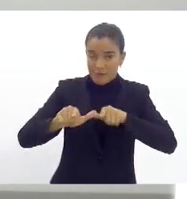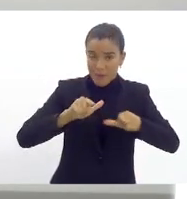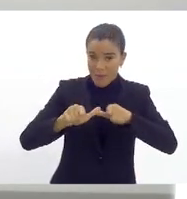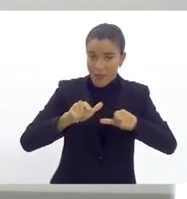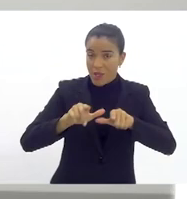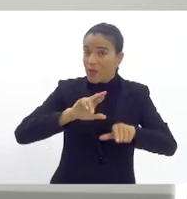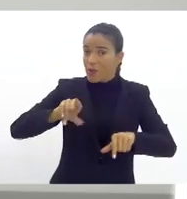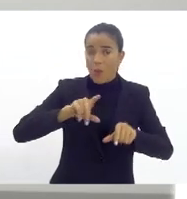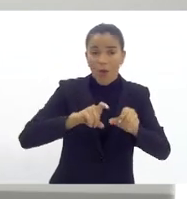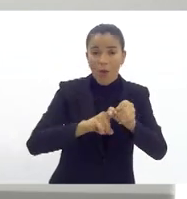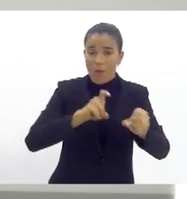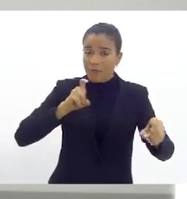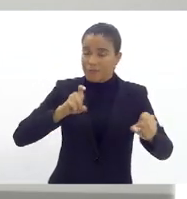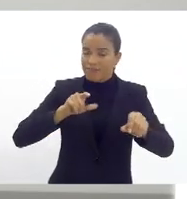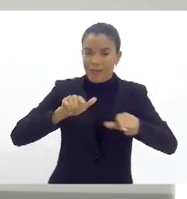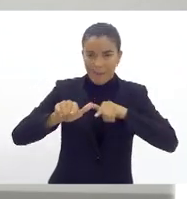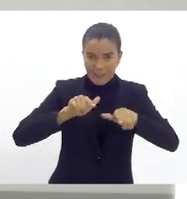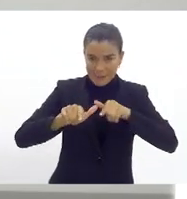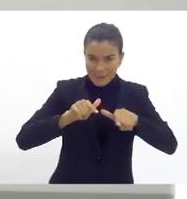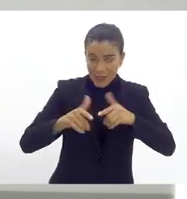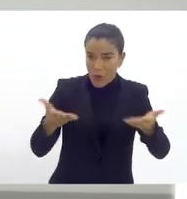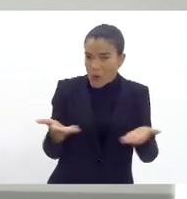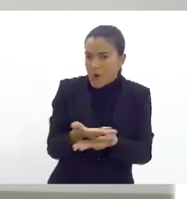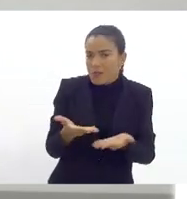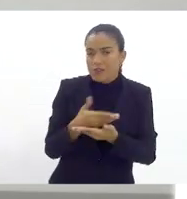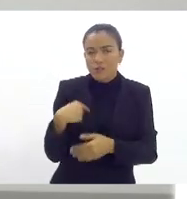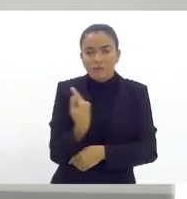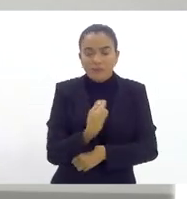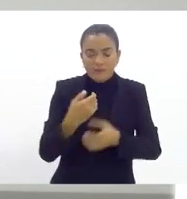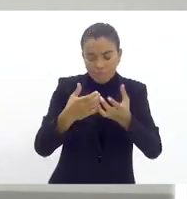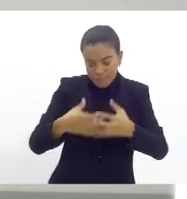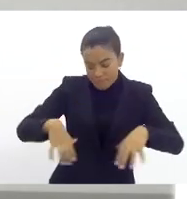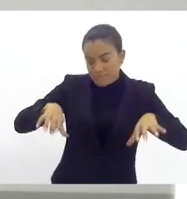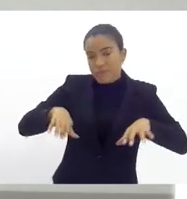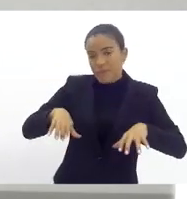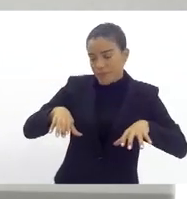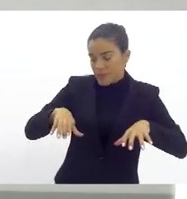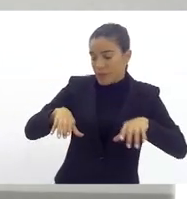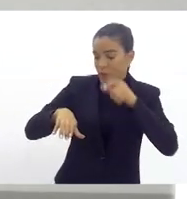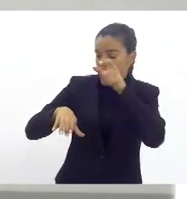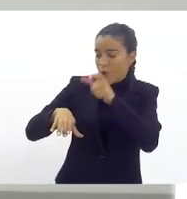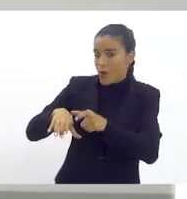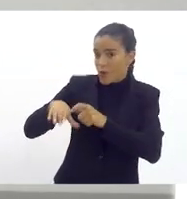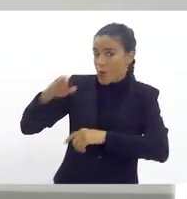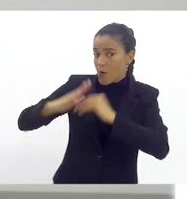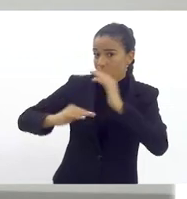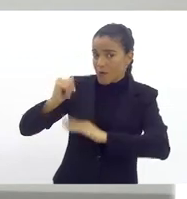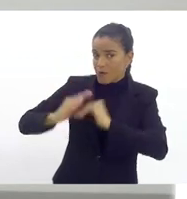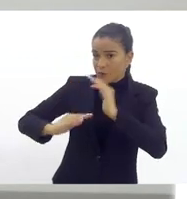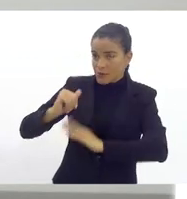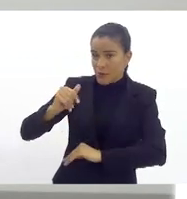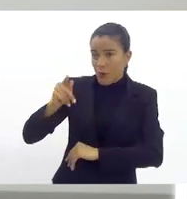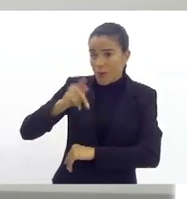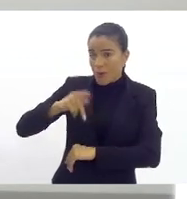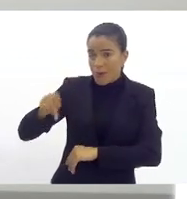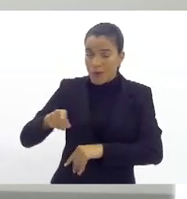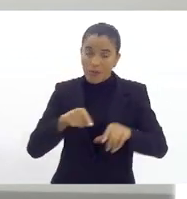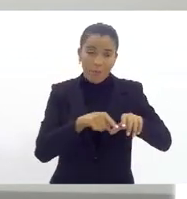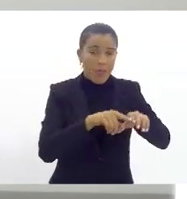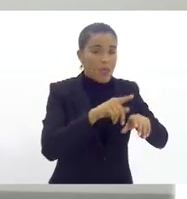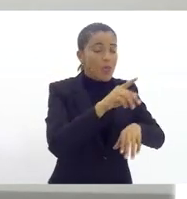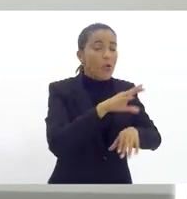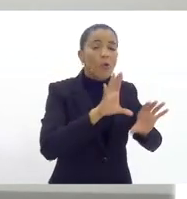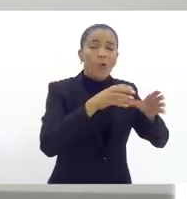o vínculo trabalhista né hoje tem que fazer um divisor do professor do profissional que é o hipersuficiente e o